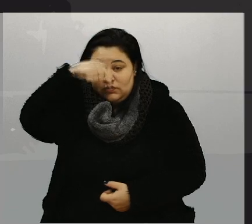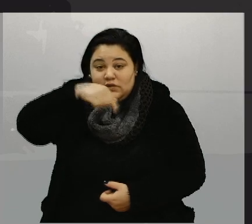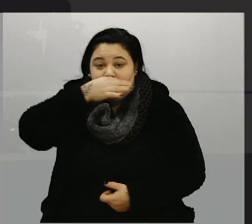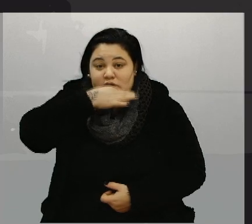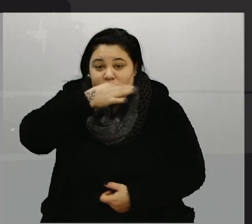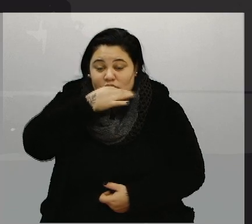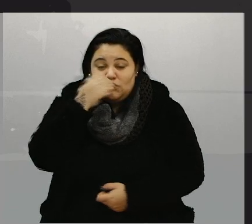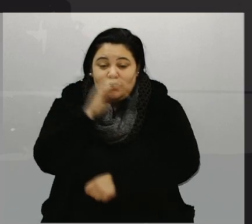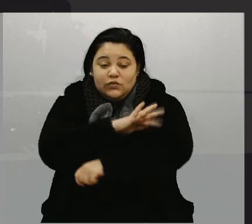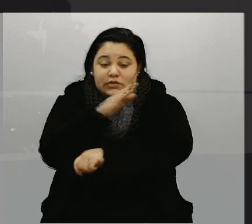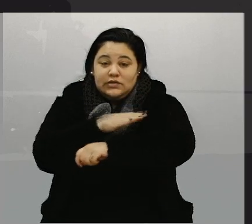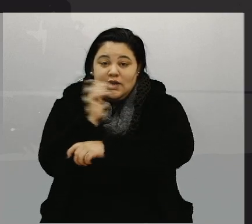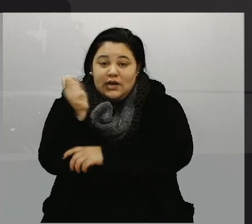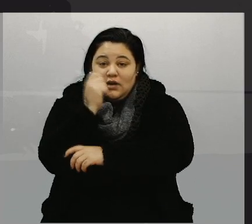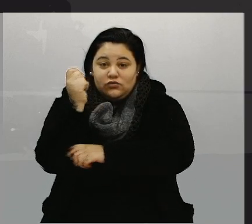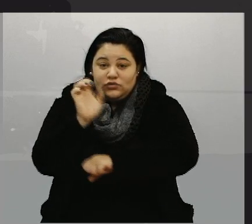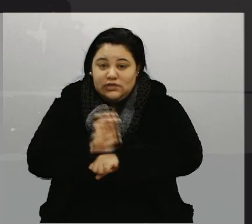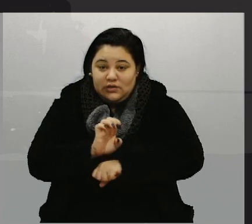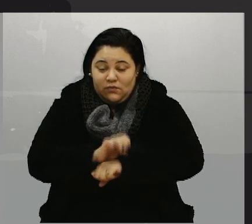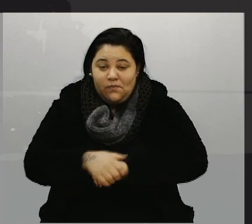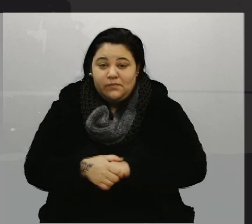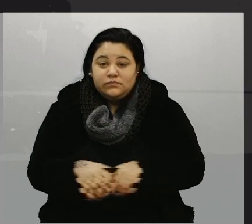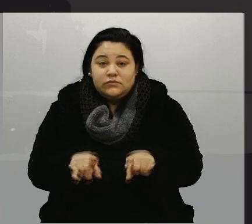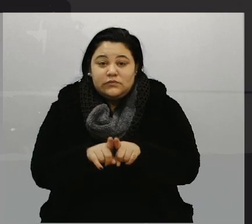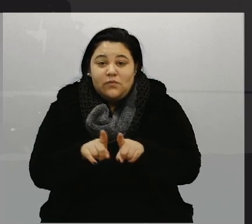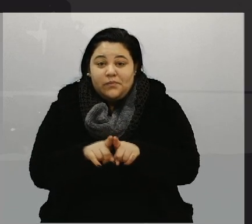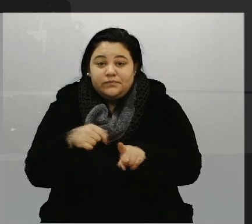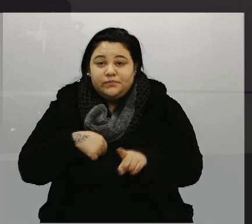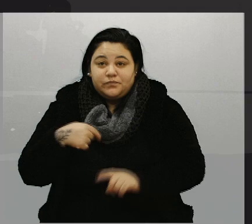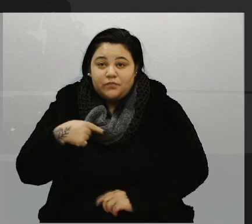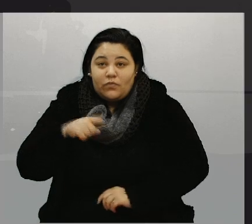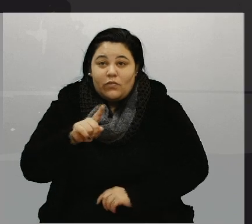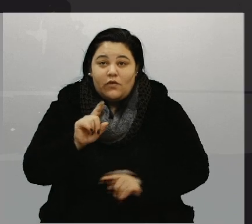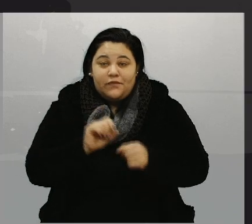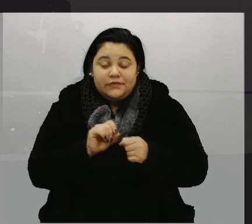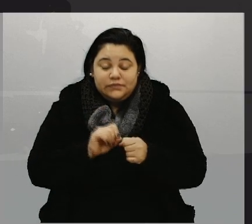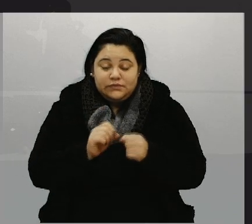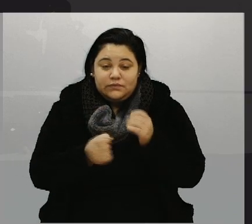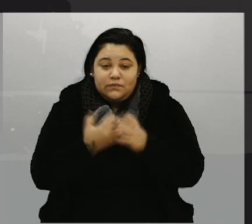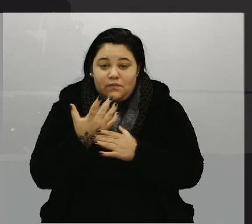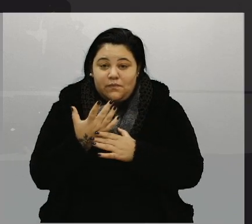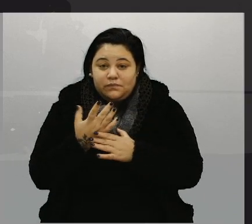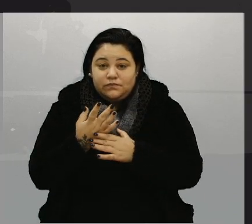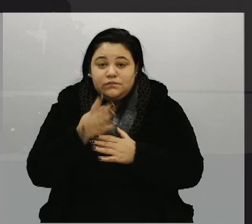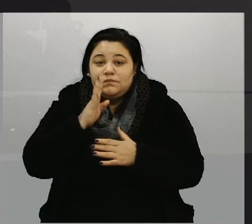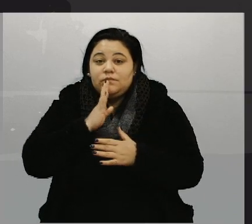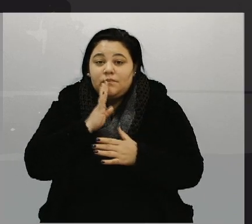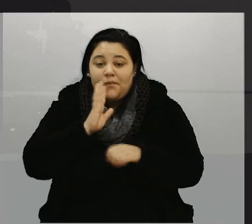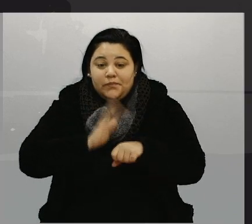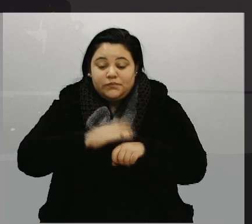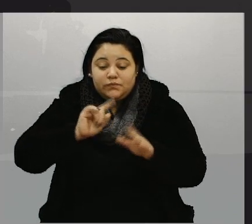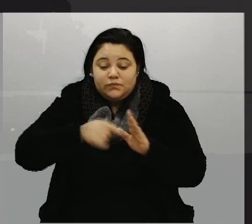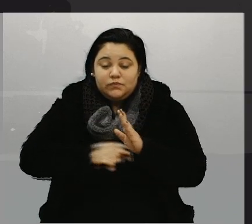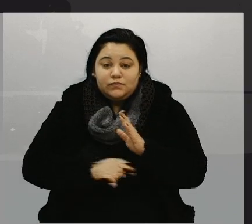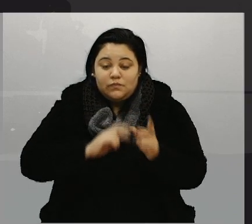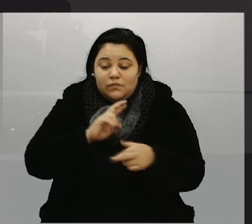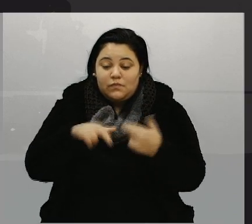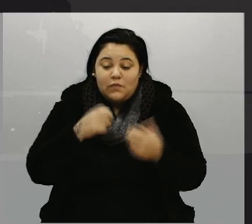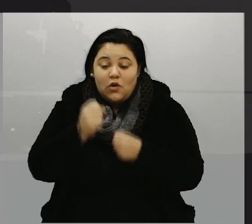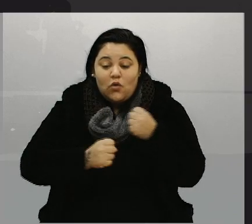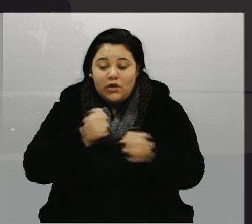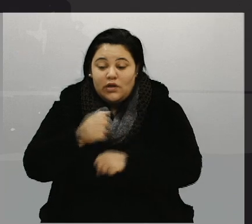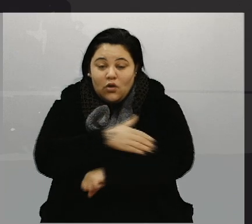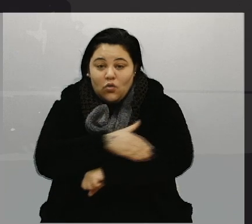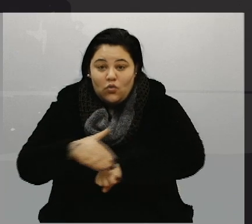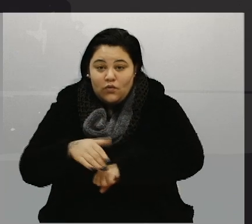Serra Gaúcha e Estado. Além disso, vou promover o conhecimento acerca da corrida de rua